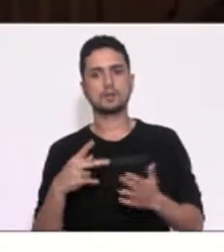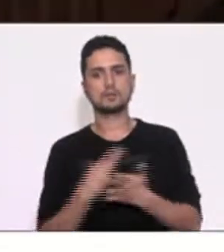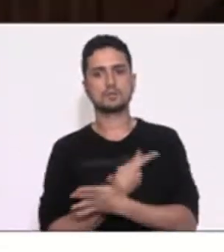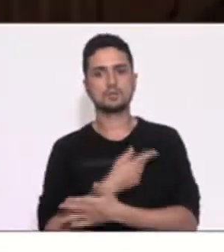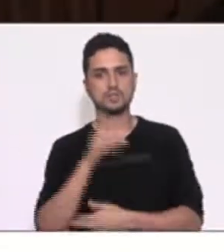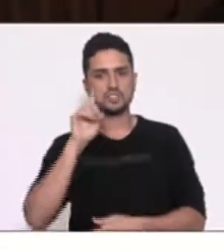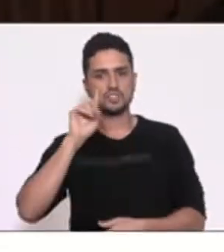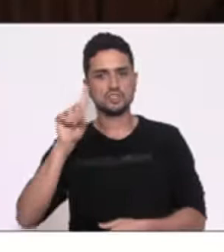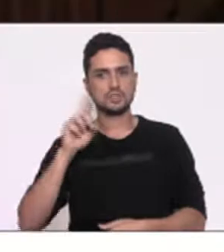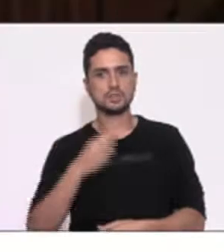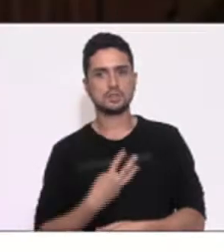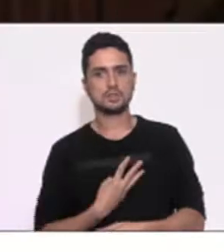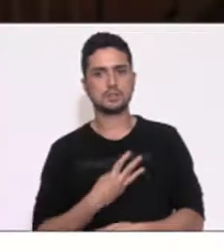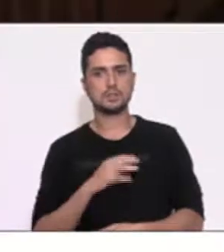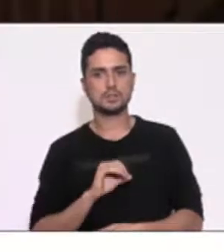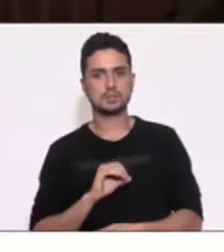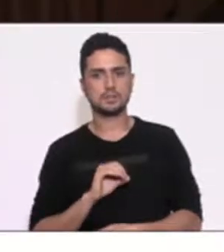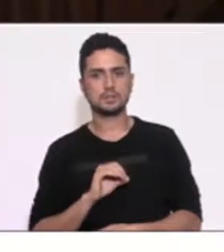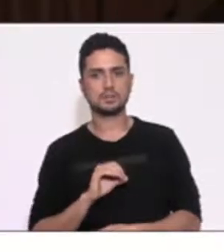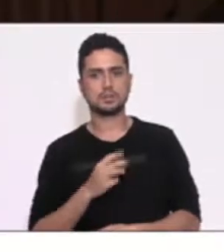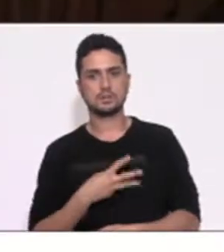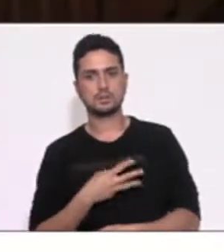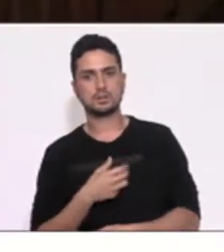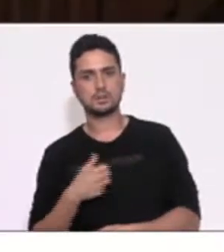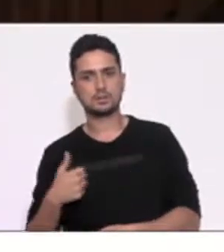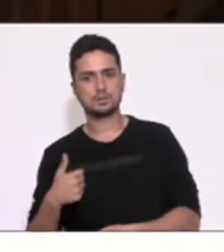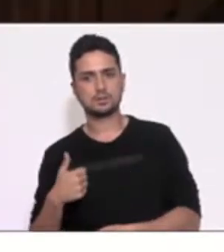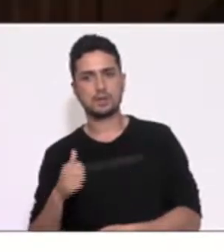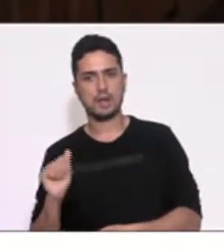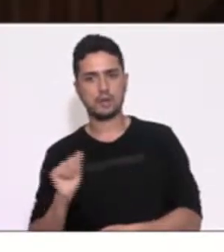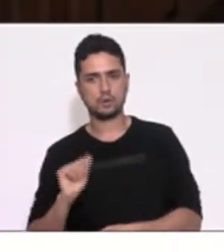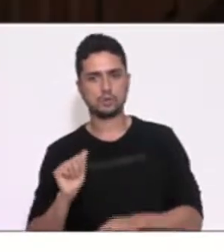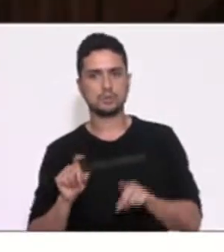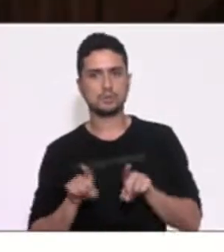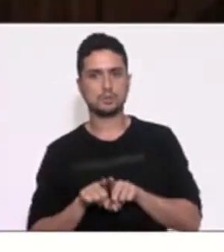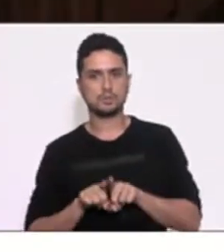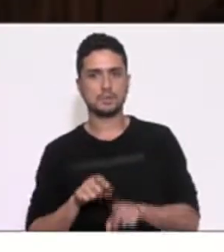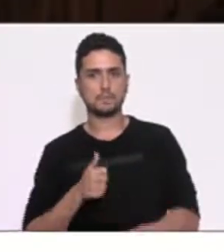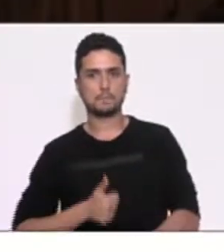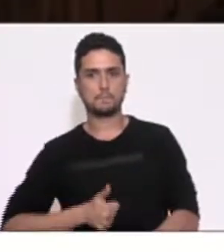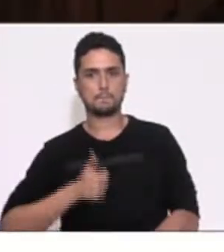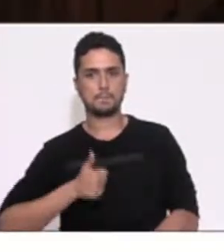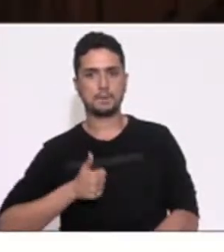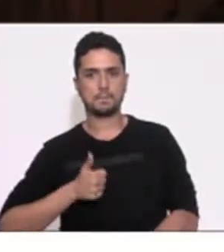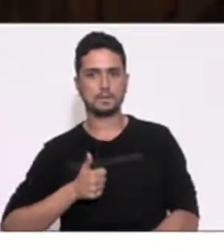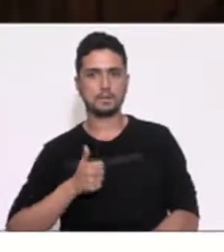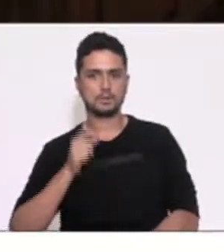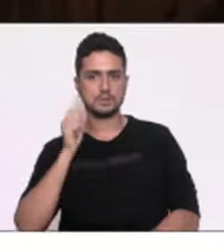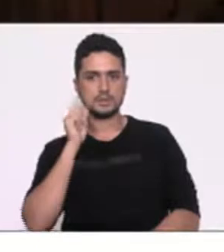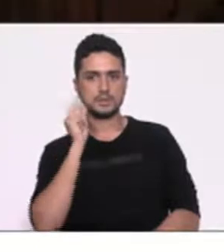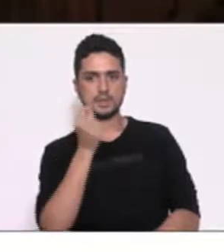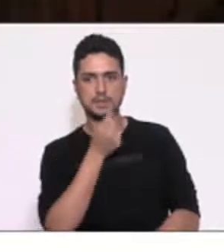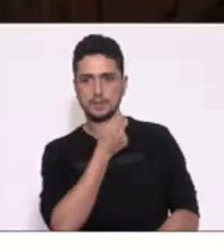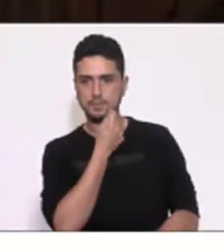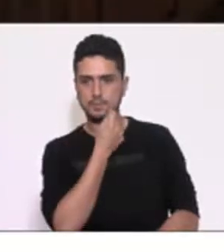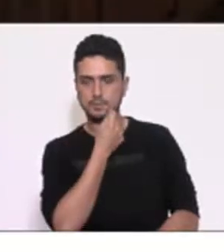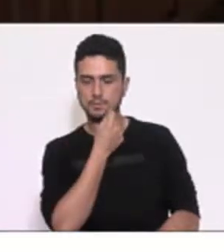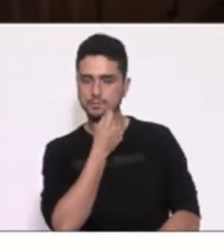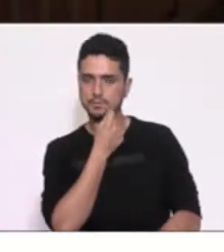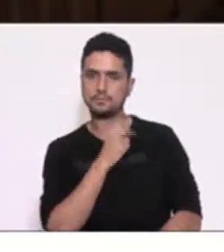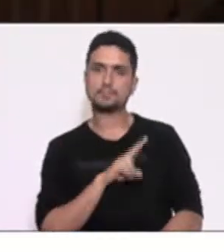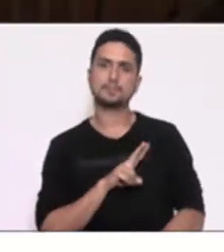dias 30 e 31 de agosto e 1º de setembro. Congresso este que